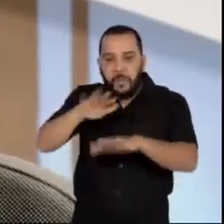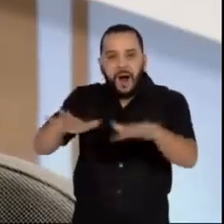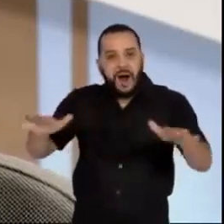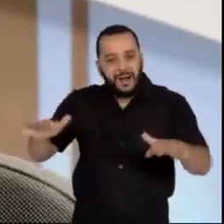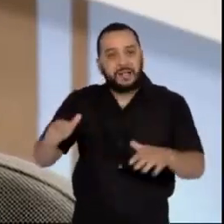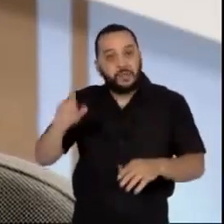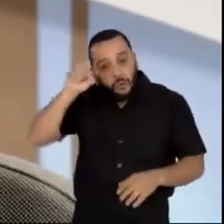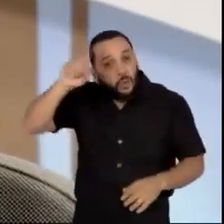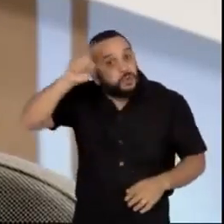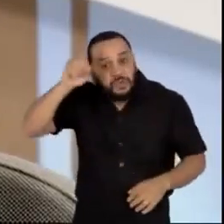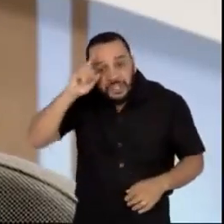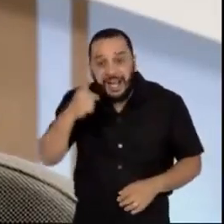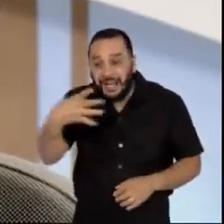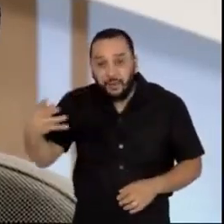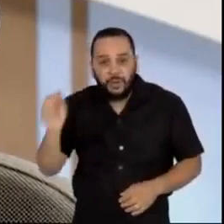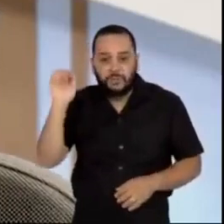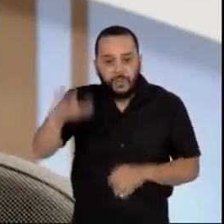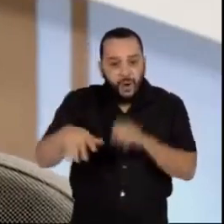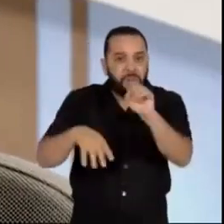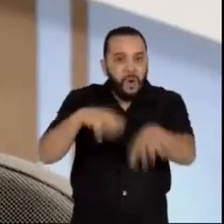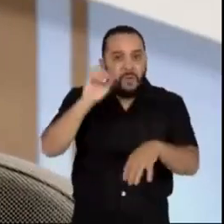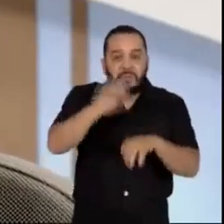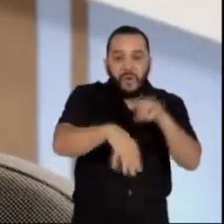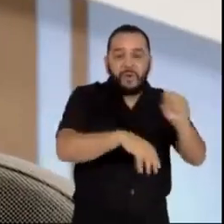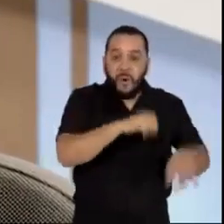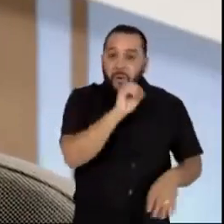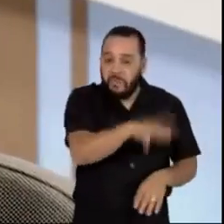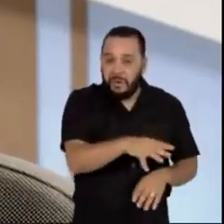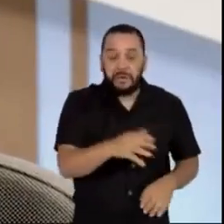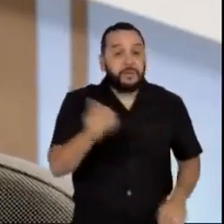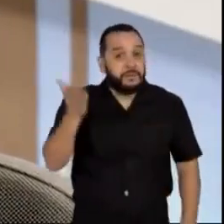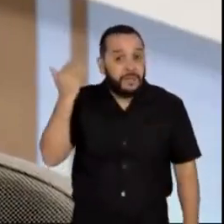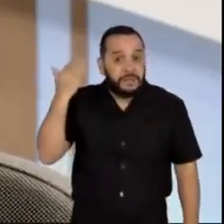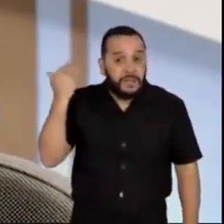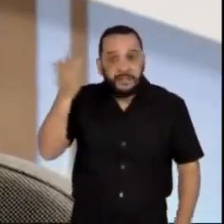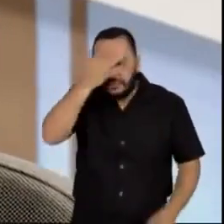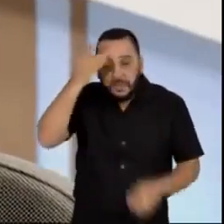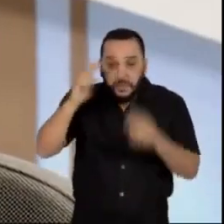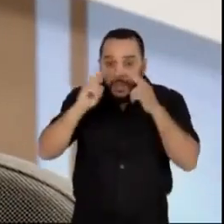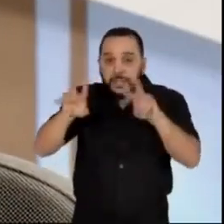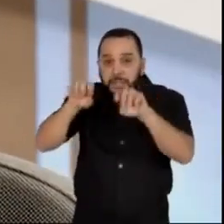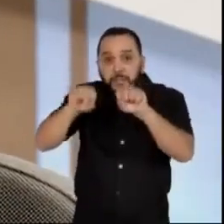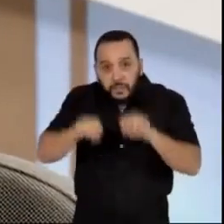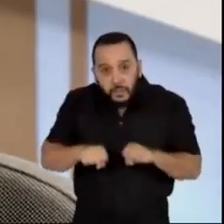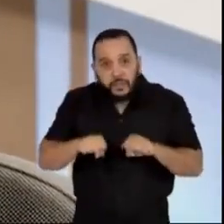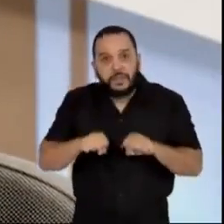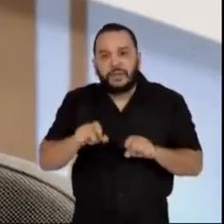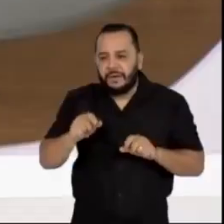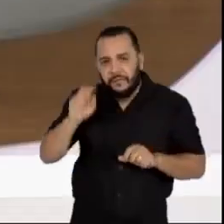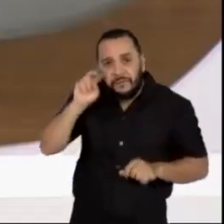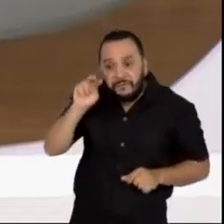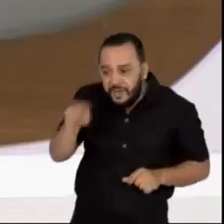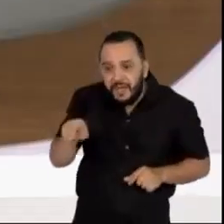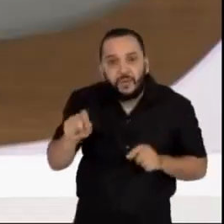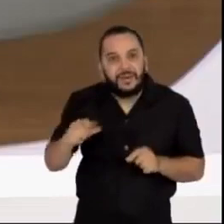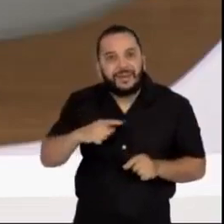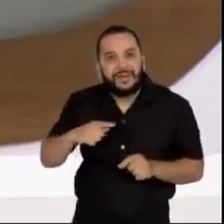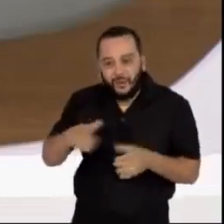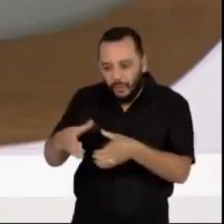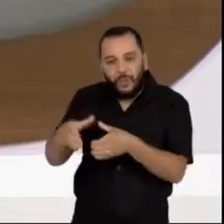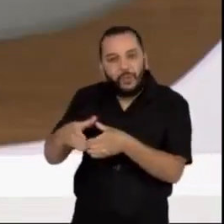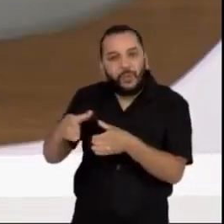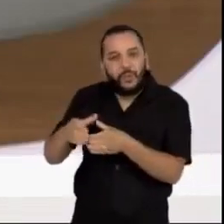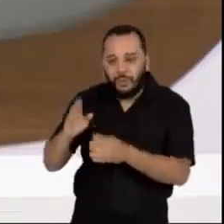350 anos ao ponto de haver testemunhas da época dizendo que se alterou o comportamento dos cardumes de